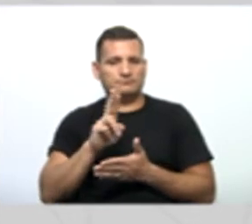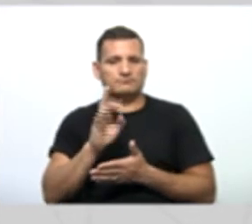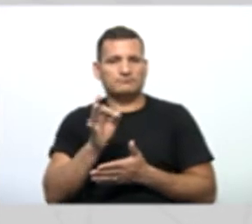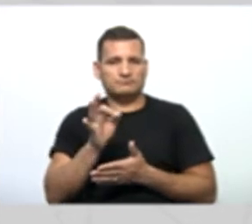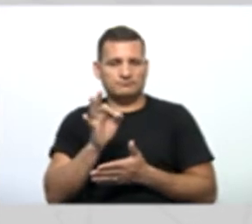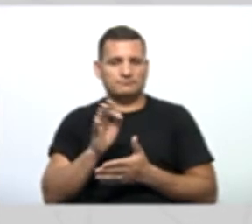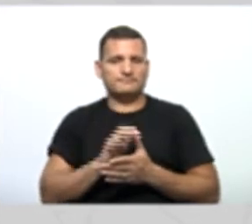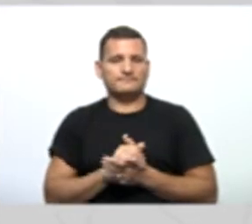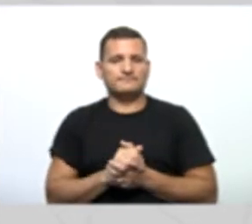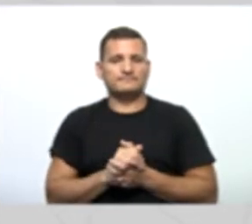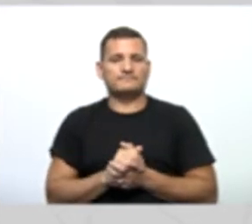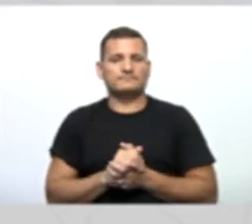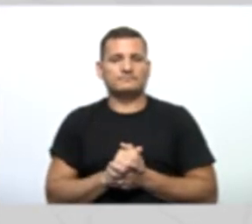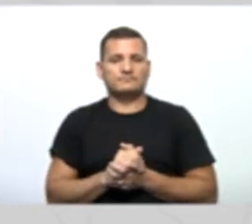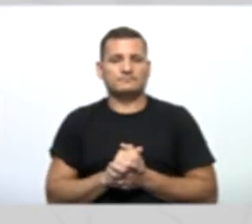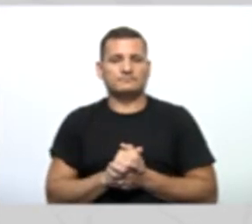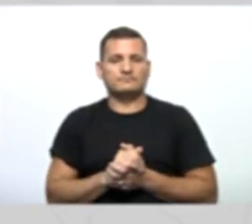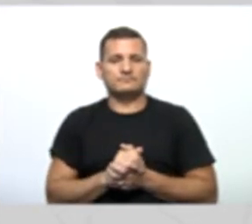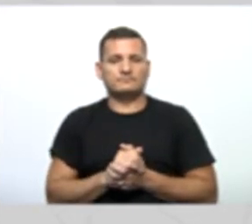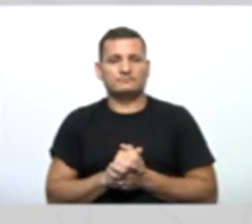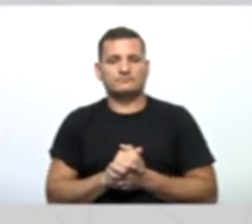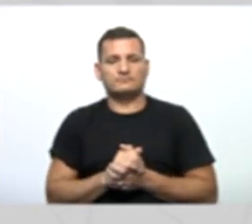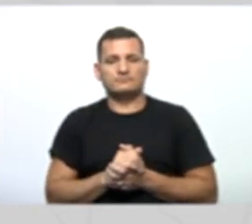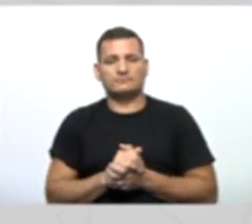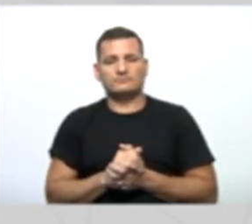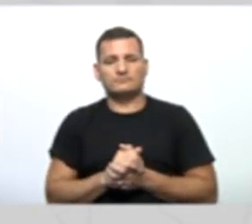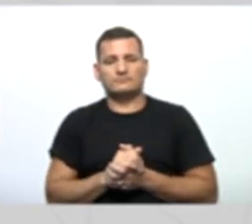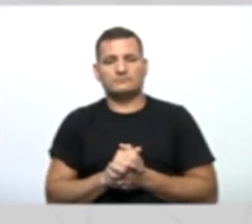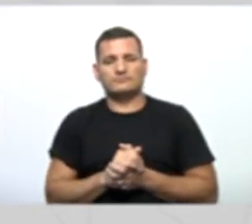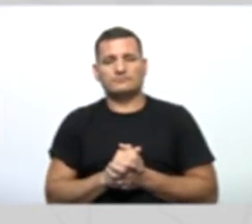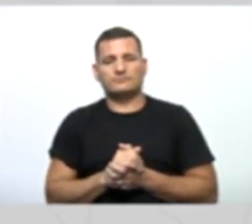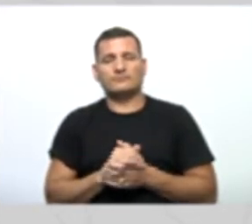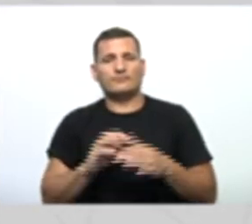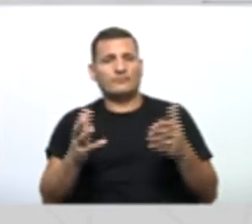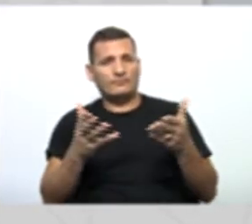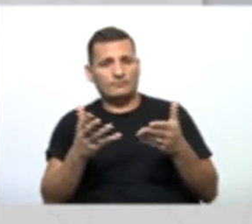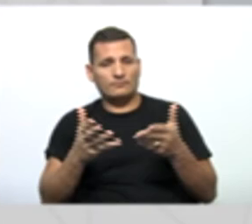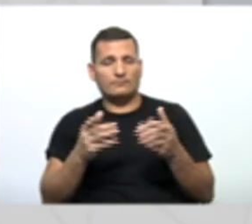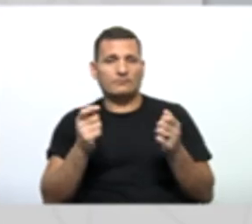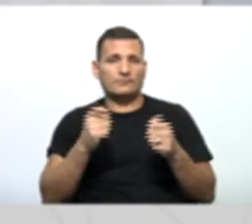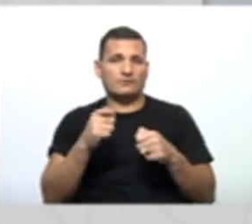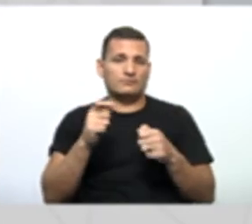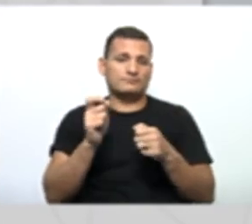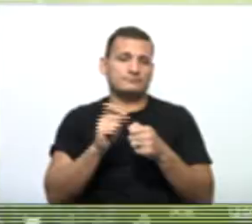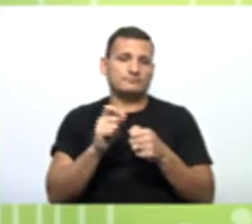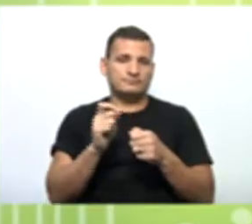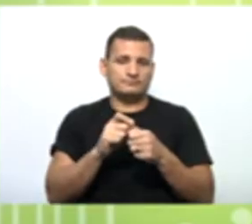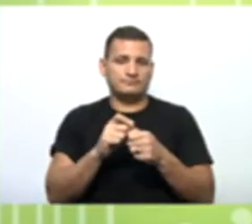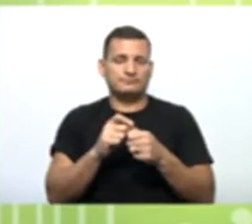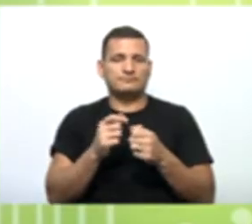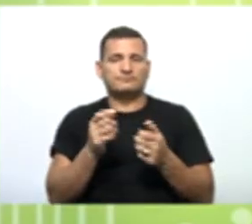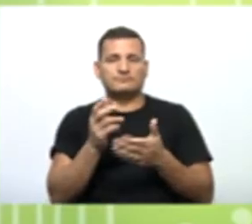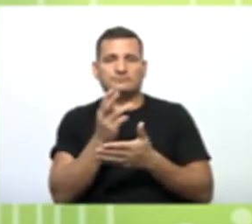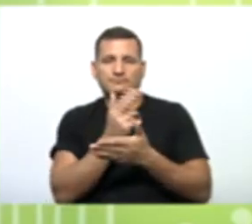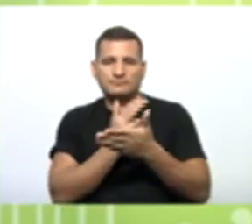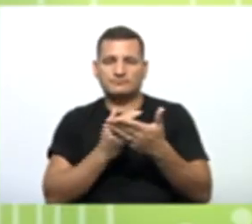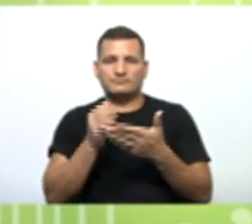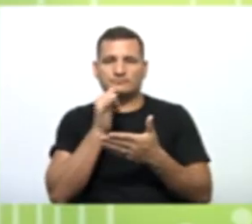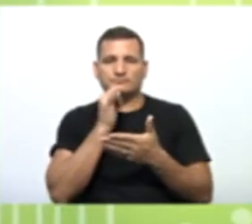certo? Com essas informações agora, tem como a gente simular, né? Eu mostrei para vocês